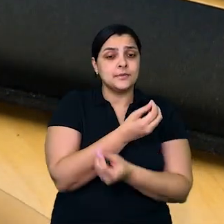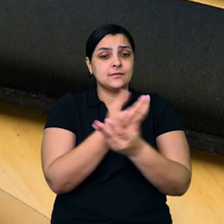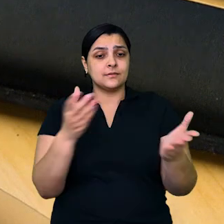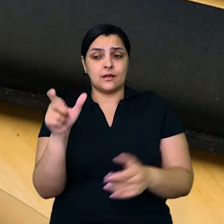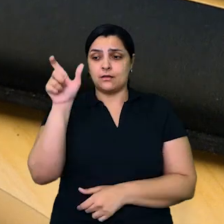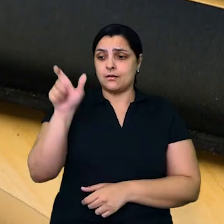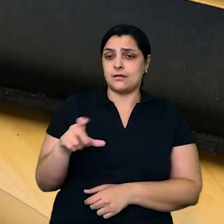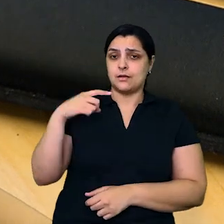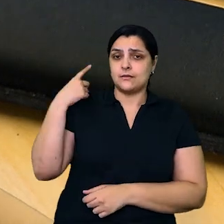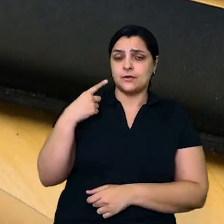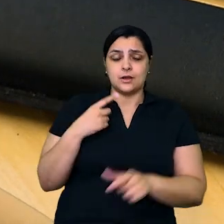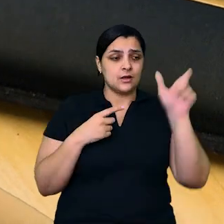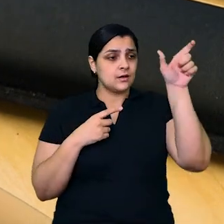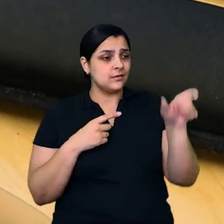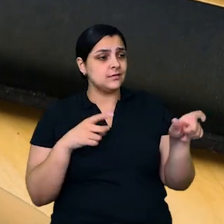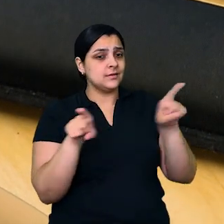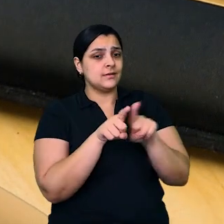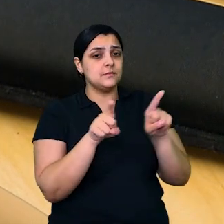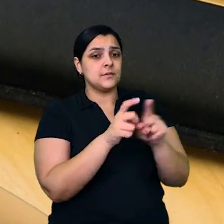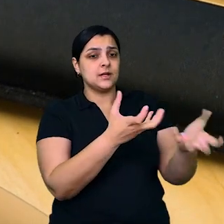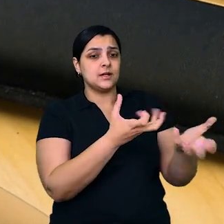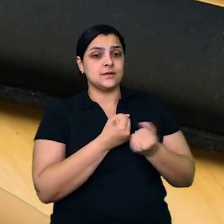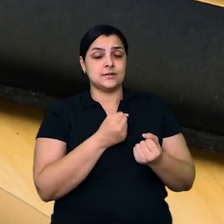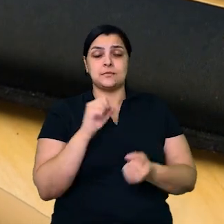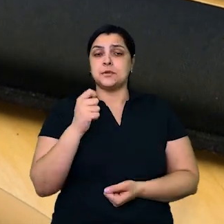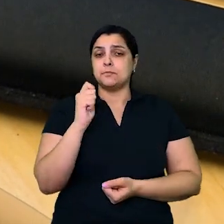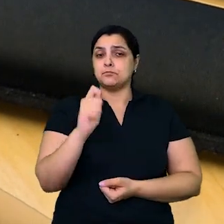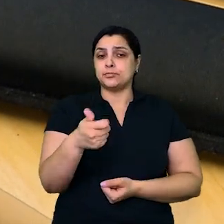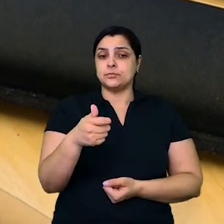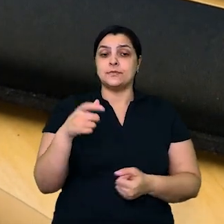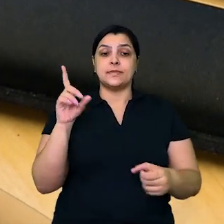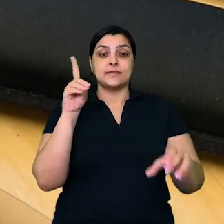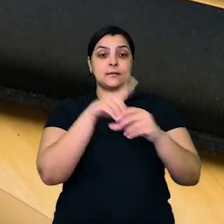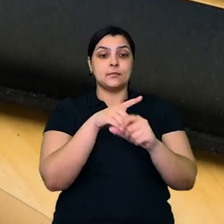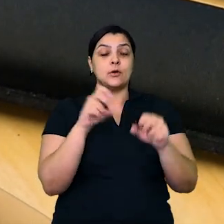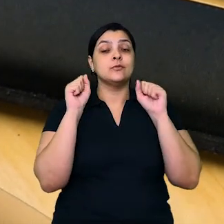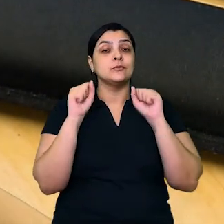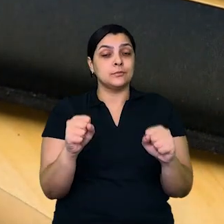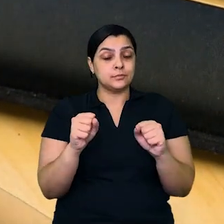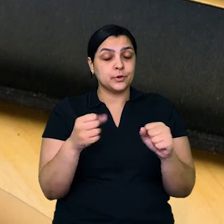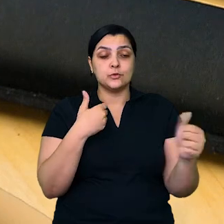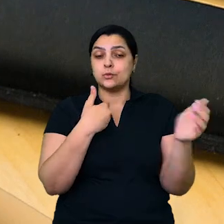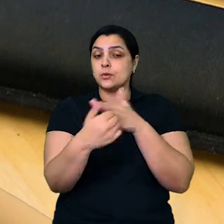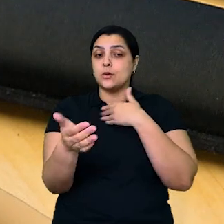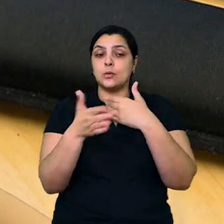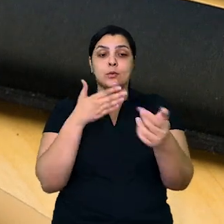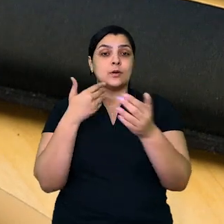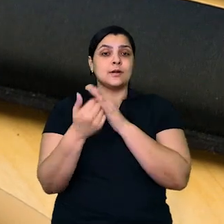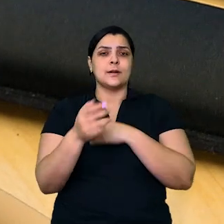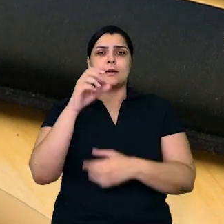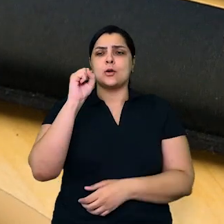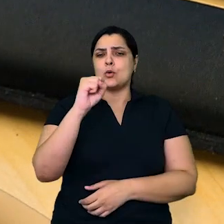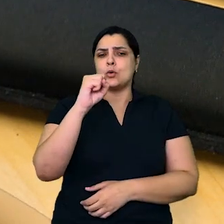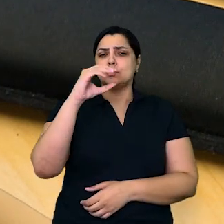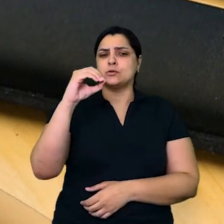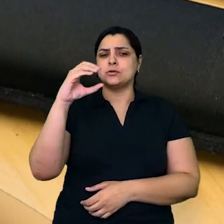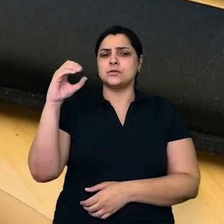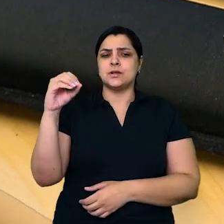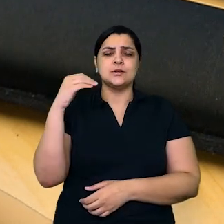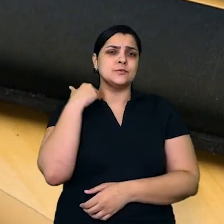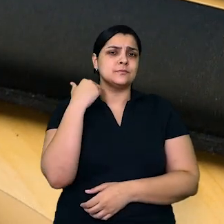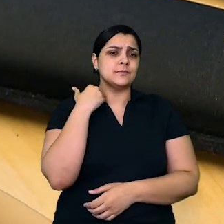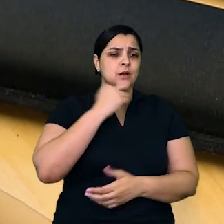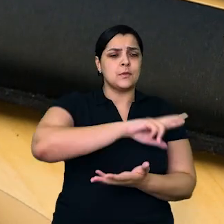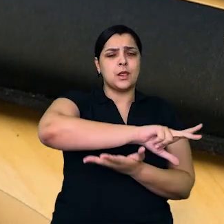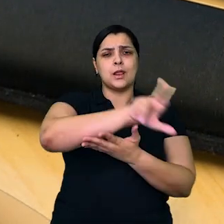e advogados. De forma simples e instantânea, o depósito pode ser realizado em qualquer uma das mais de 800